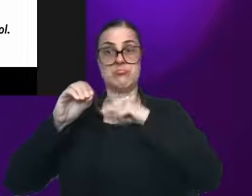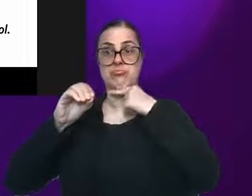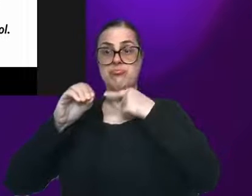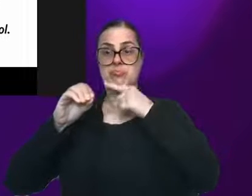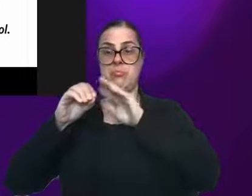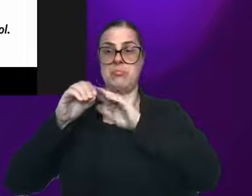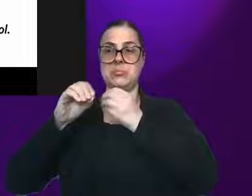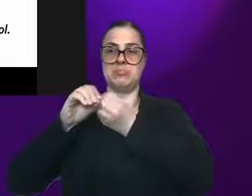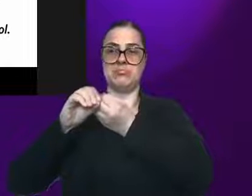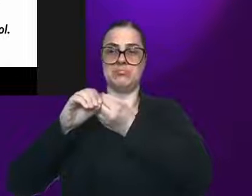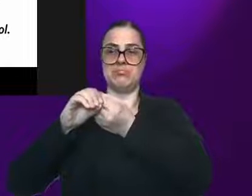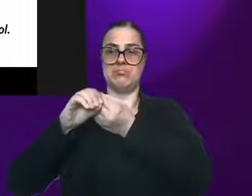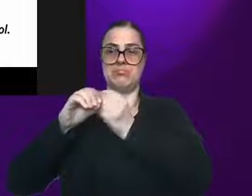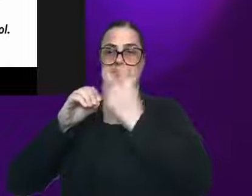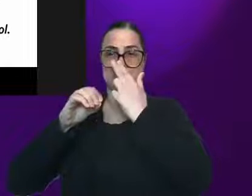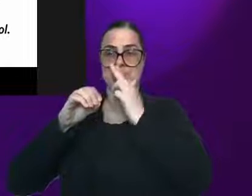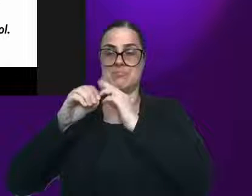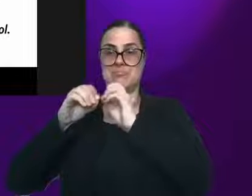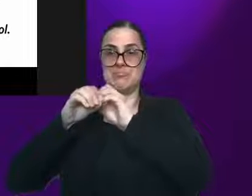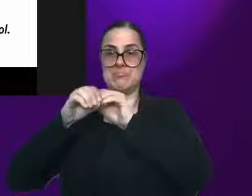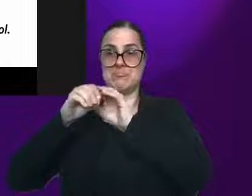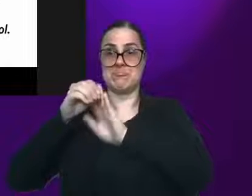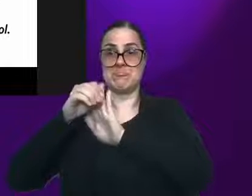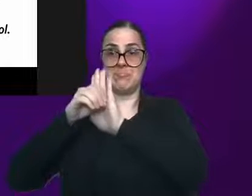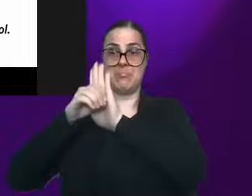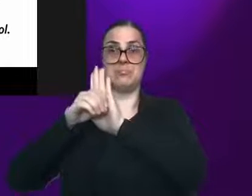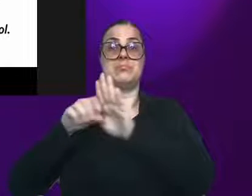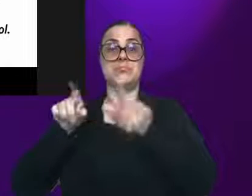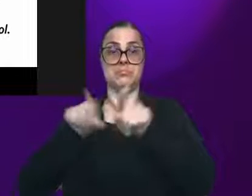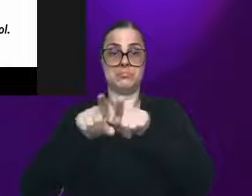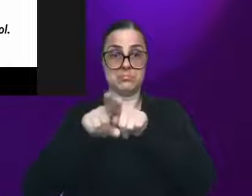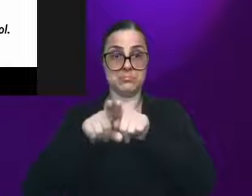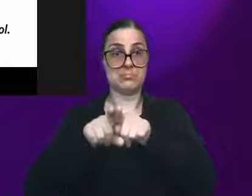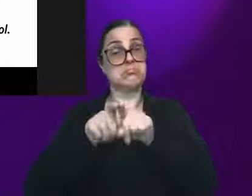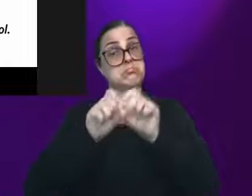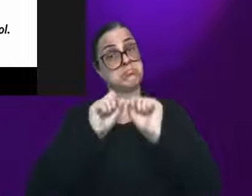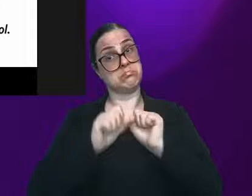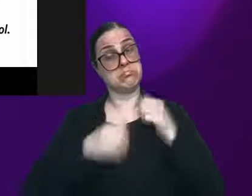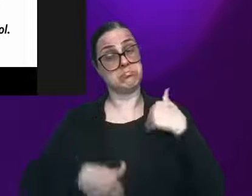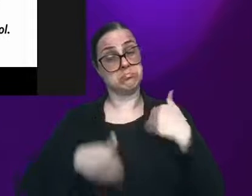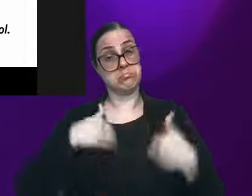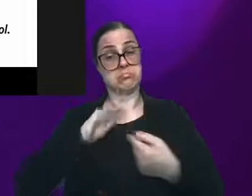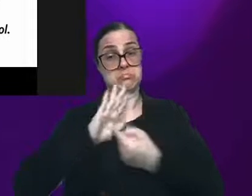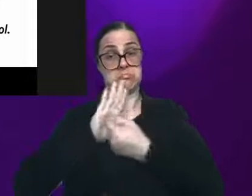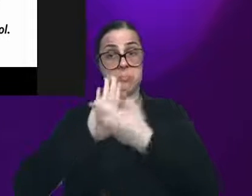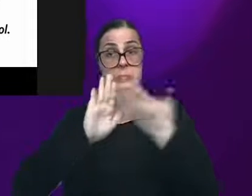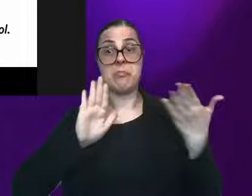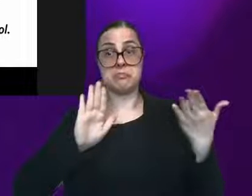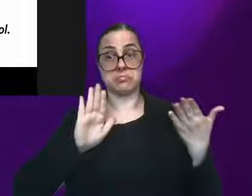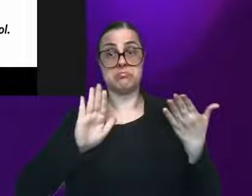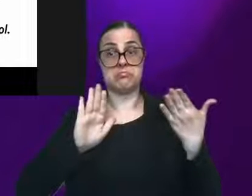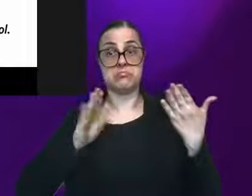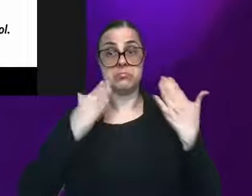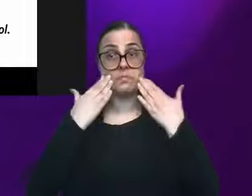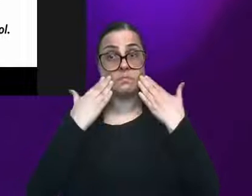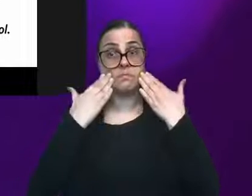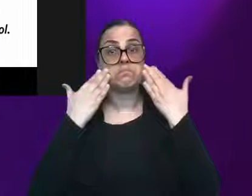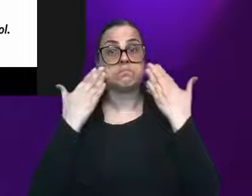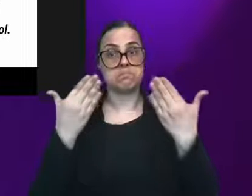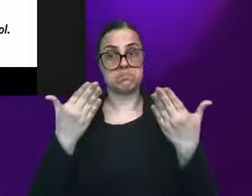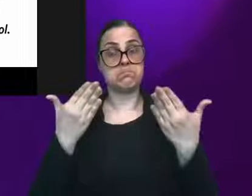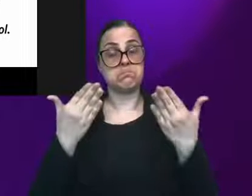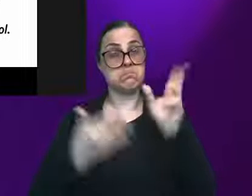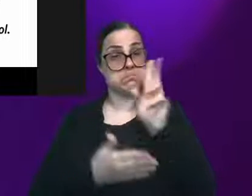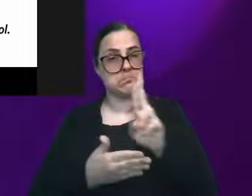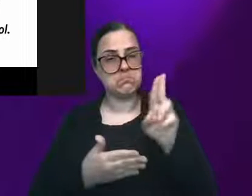paciente está, pode se valer de biomarcadores, E aí, quando a gente tem o paciente, por exemplo, com edema